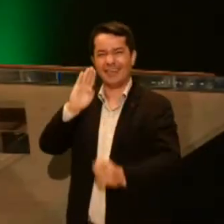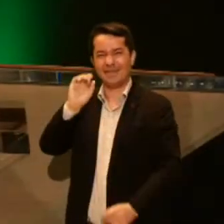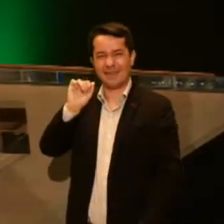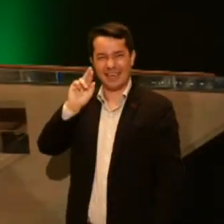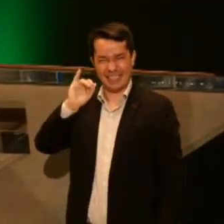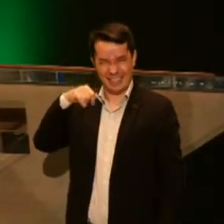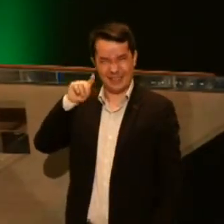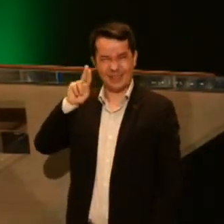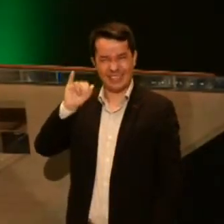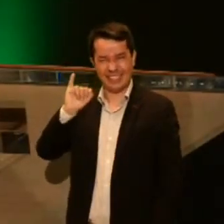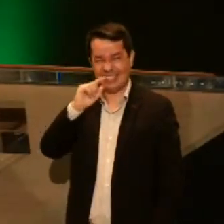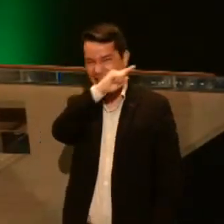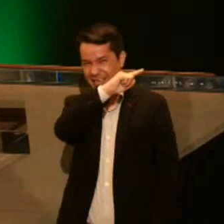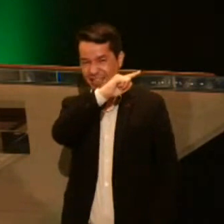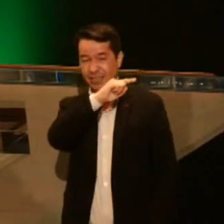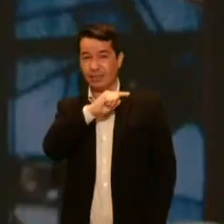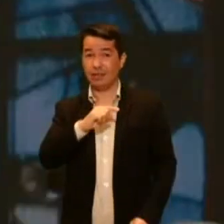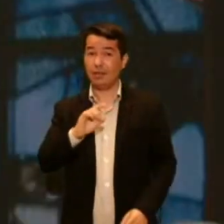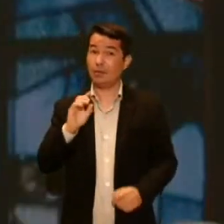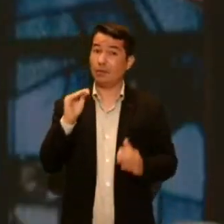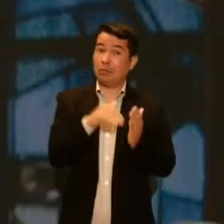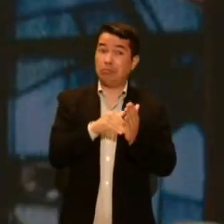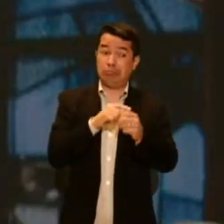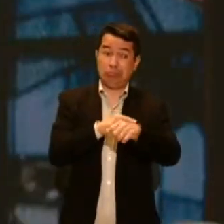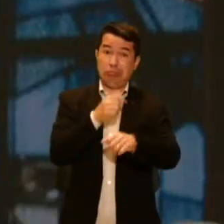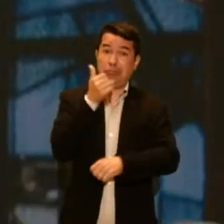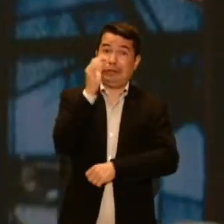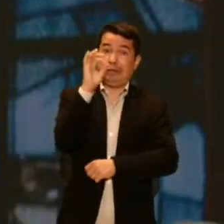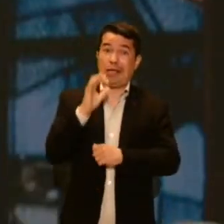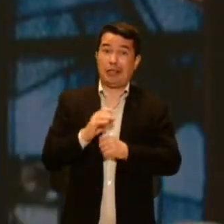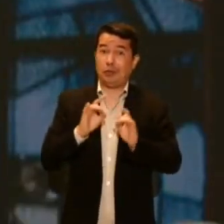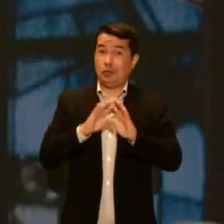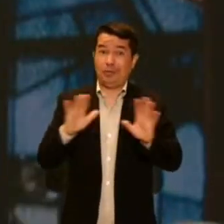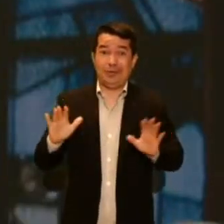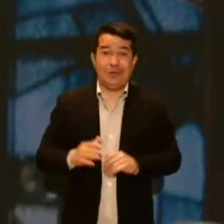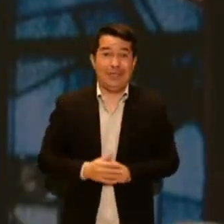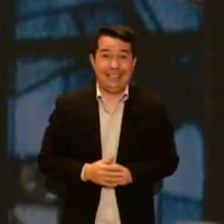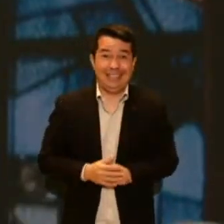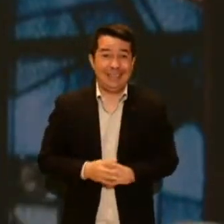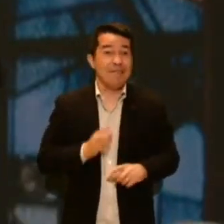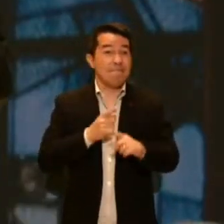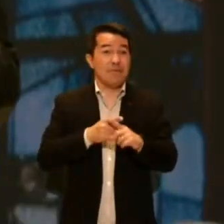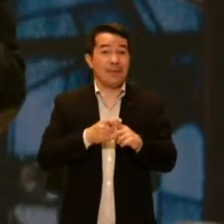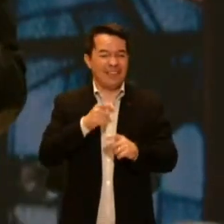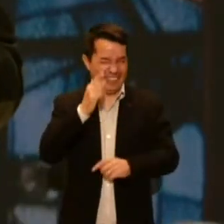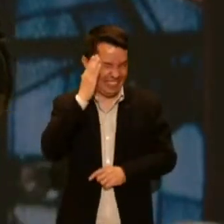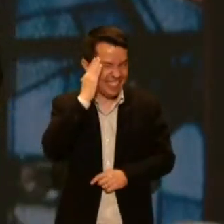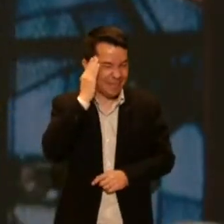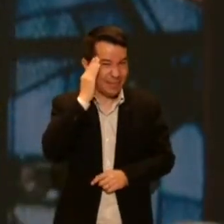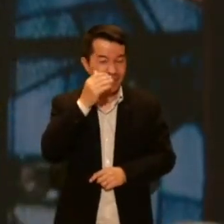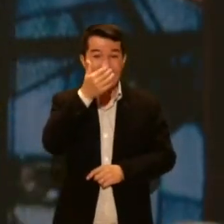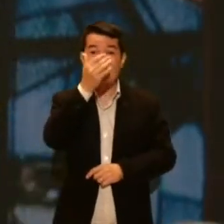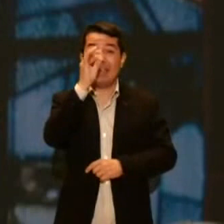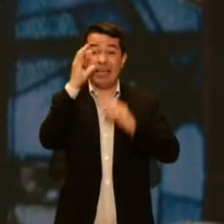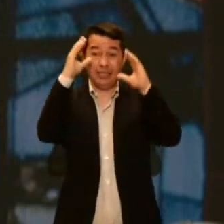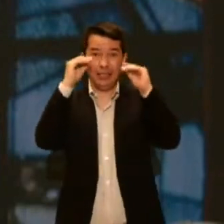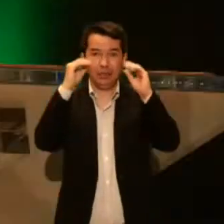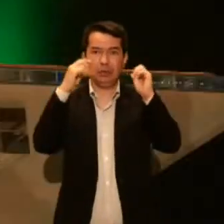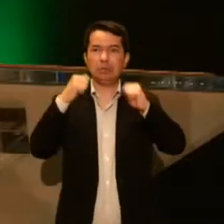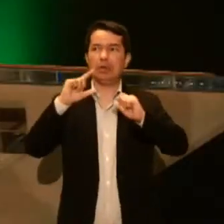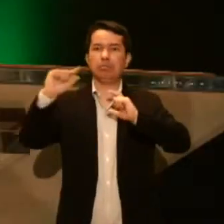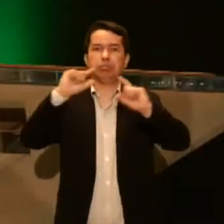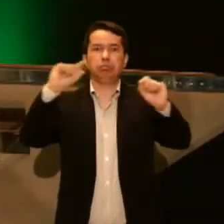recolher. Não é? Eu só vivi toque de recolher na minha vida quando eu estava na